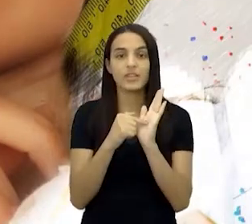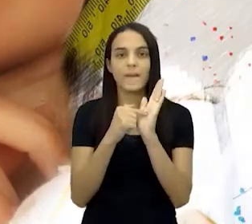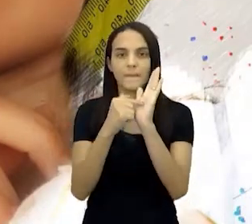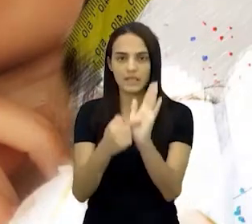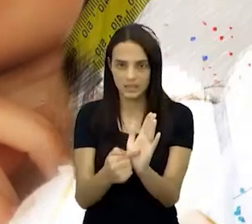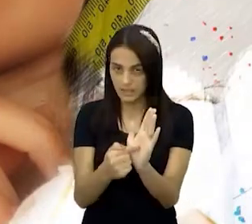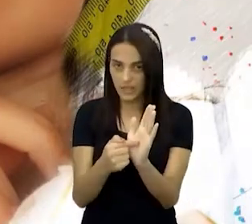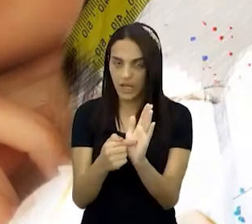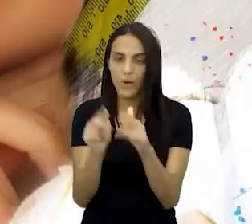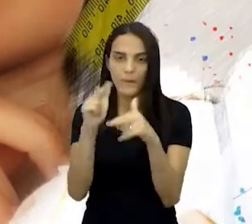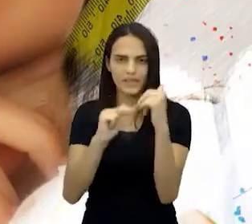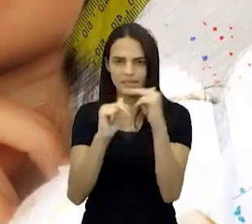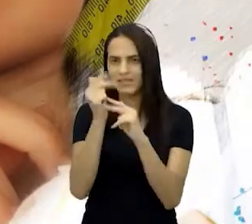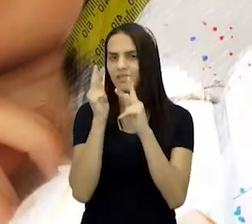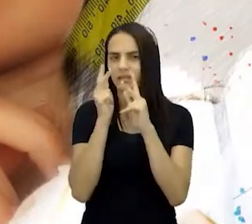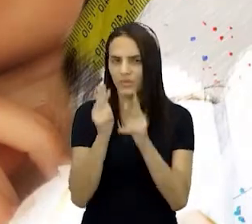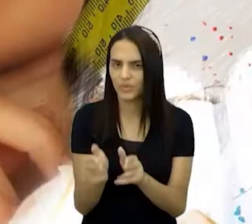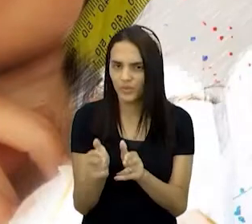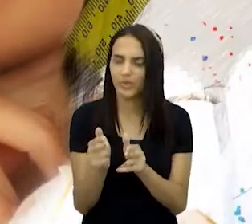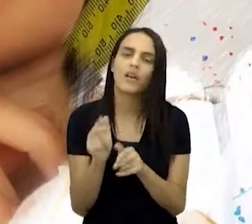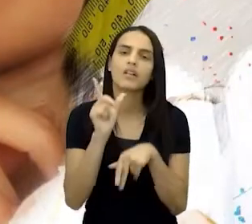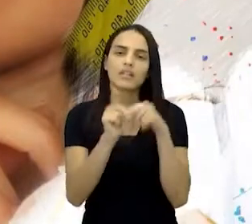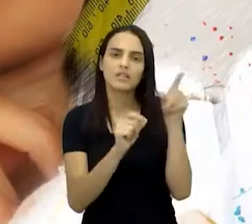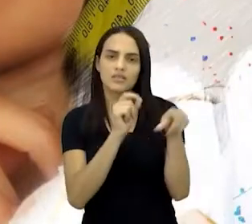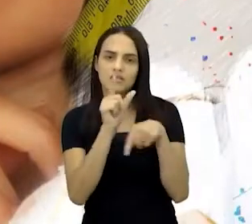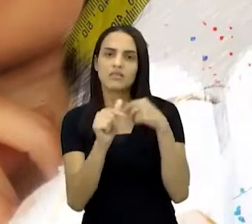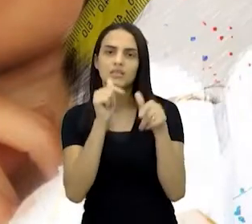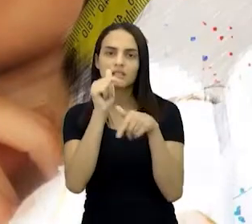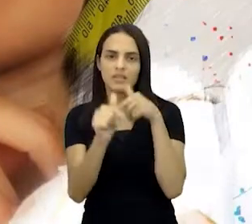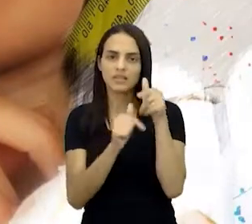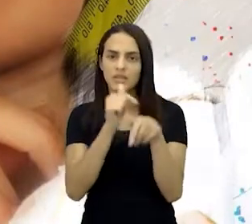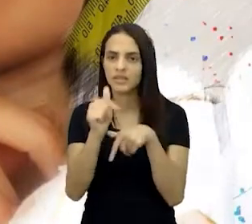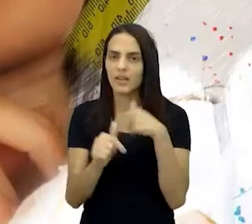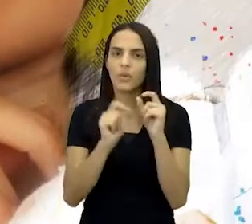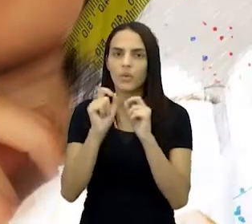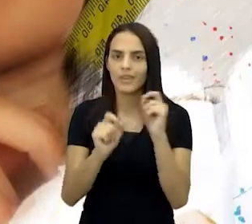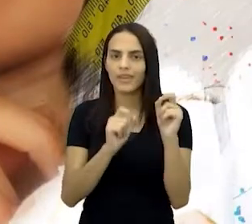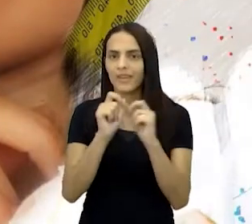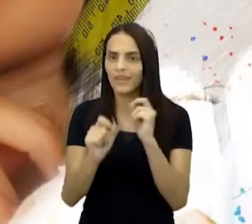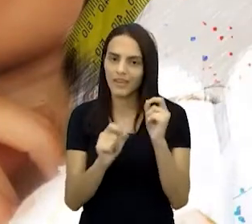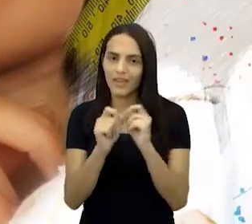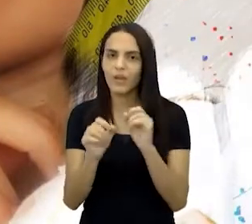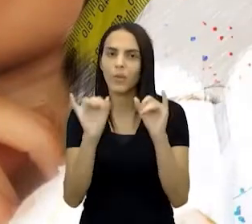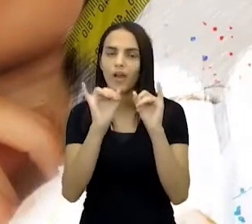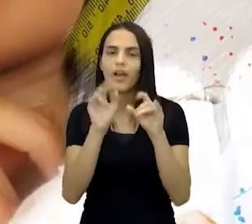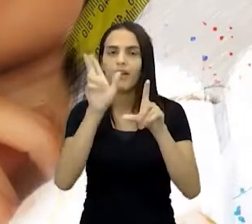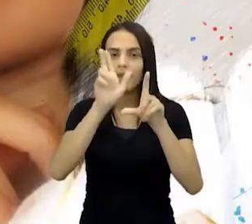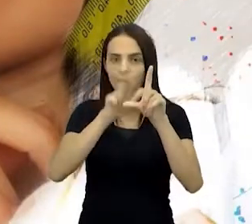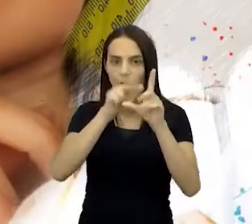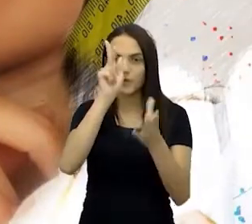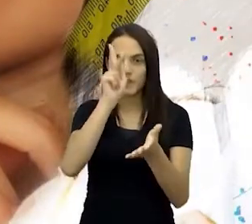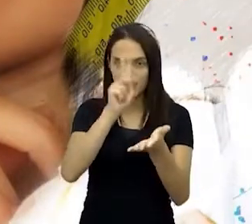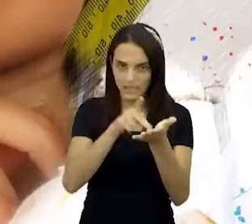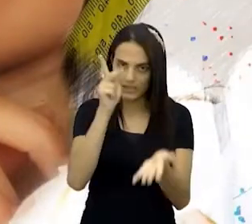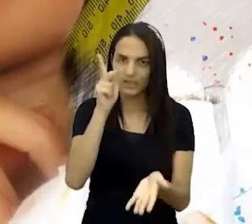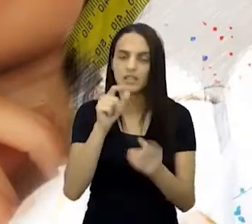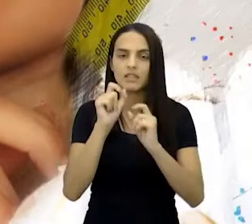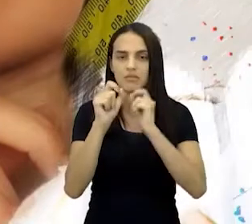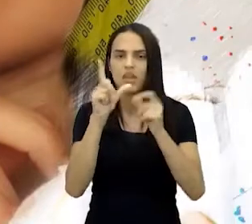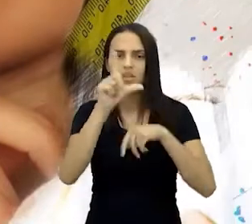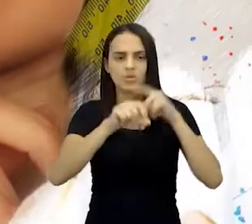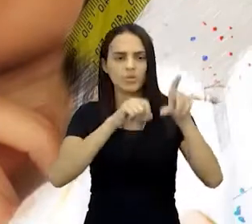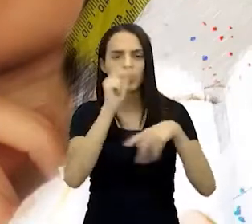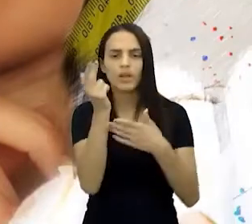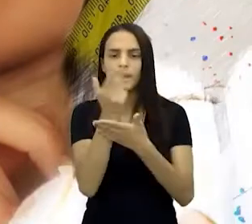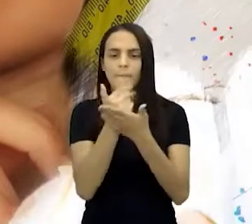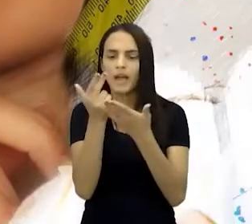um mesmo produto, né? Selecionando, trabalhando com a curadoria através da escolha de imagens. Por que eu